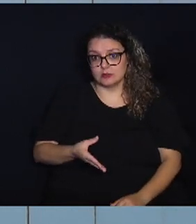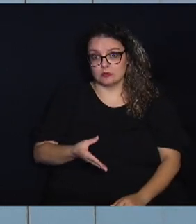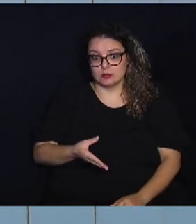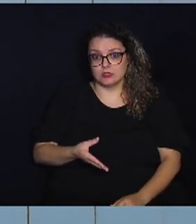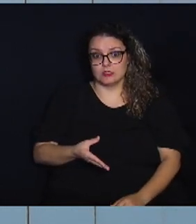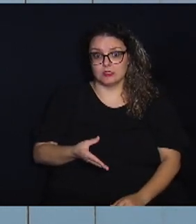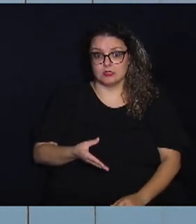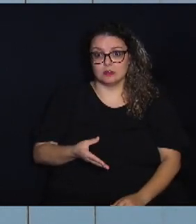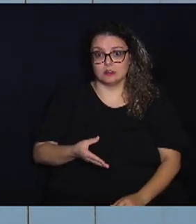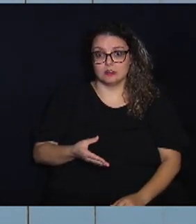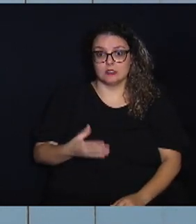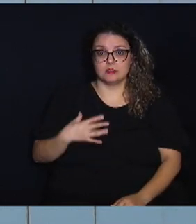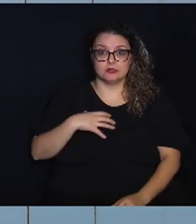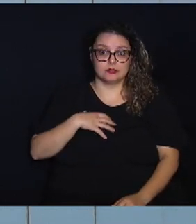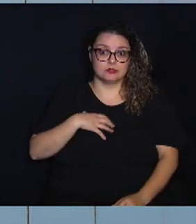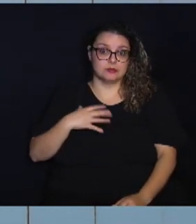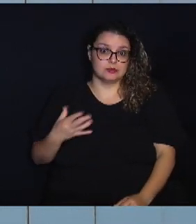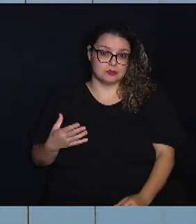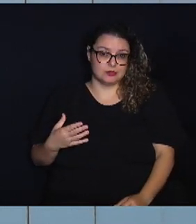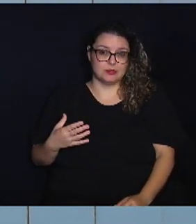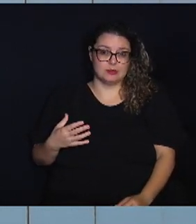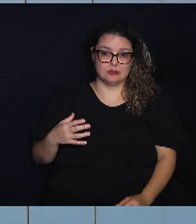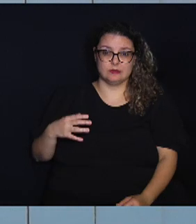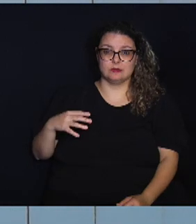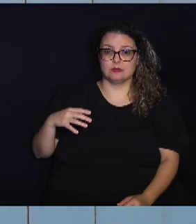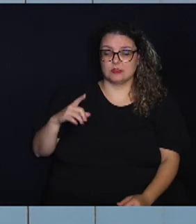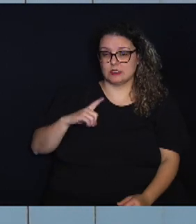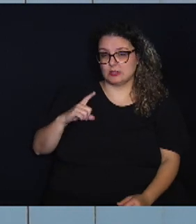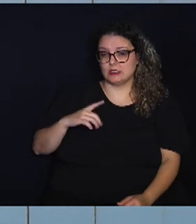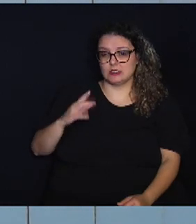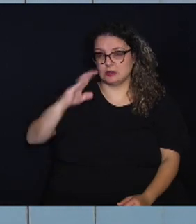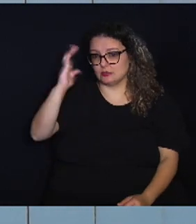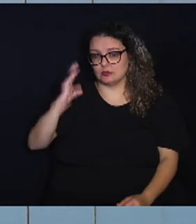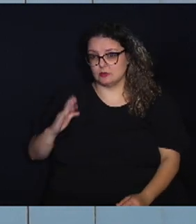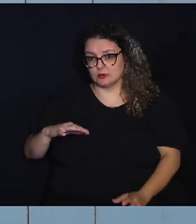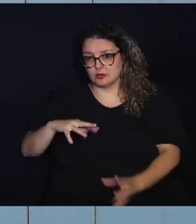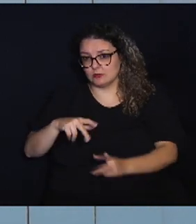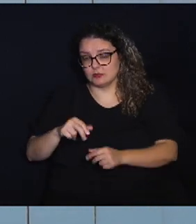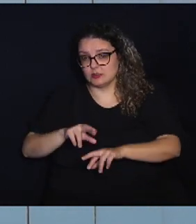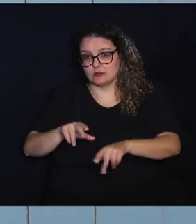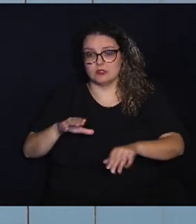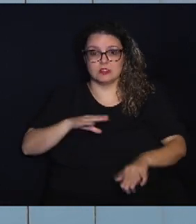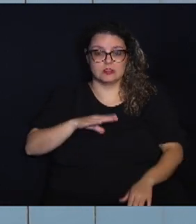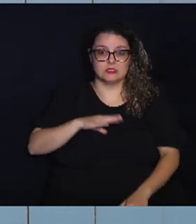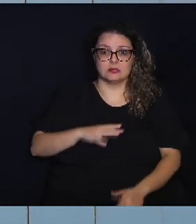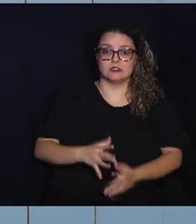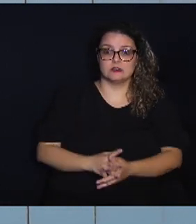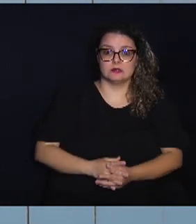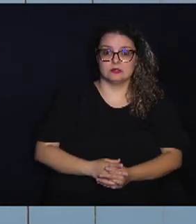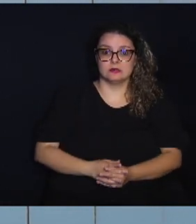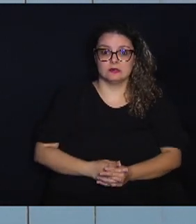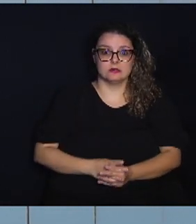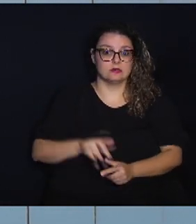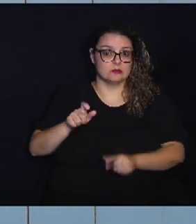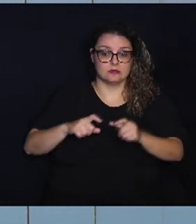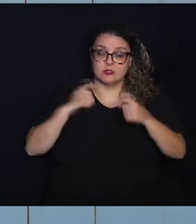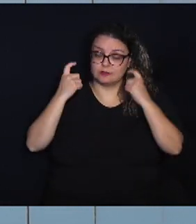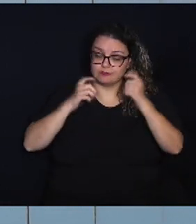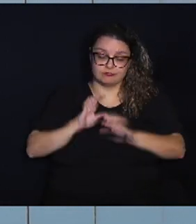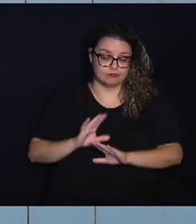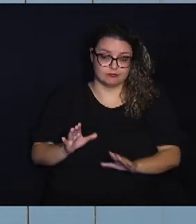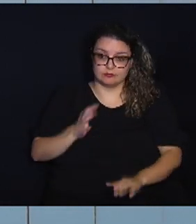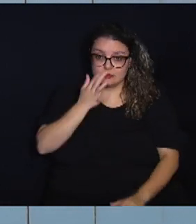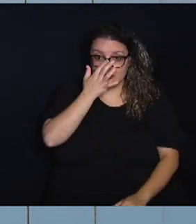essas modinhas aí que existem, né, no Brasil, no mundo, em várias cidades. E tem gente que não se preocupa mesmo de